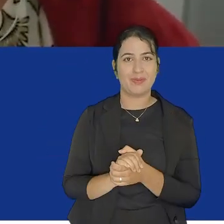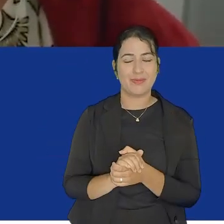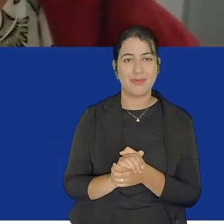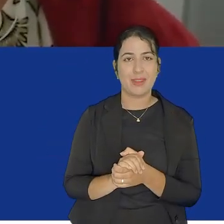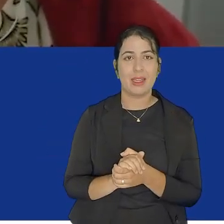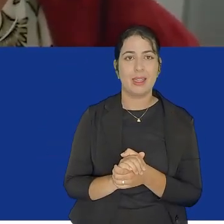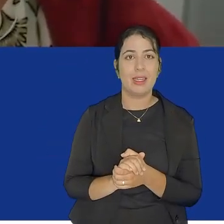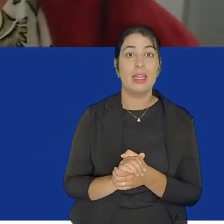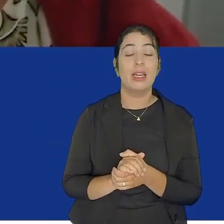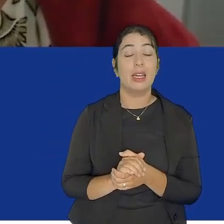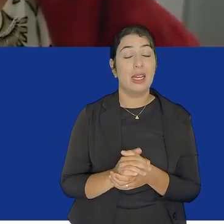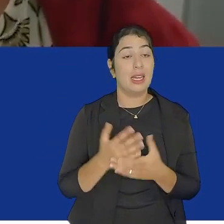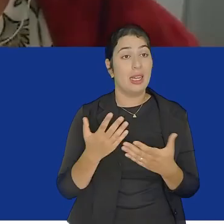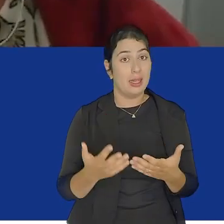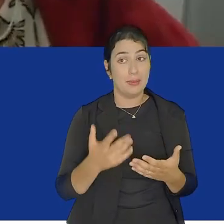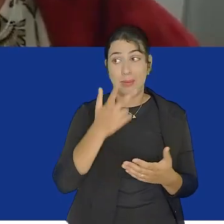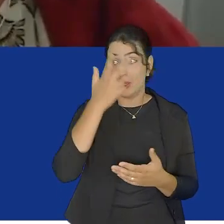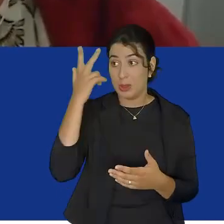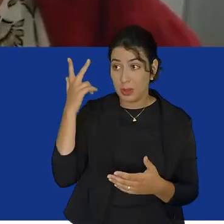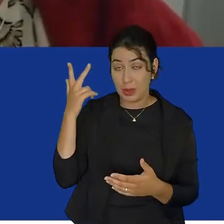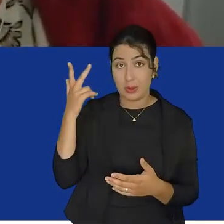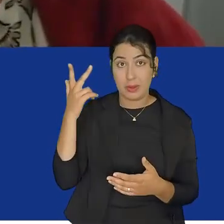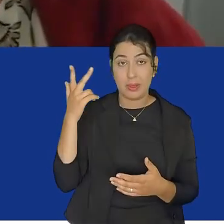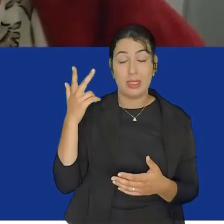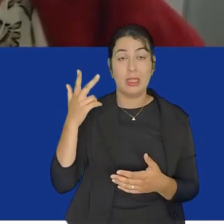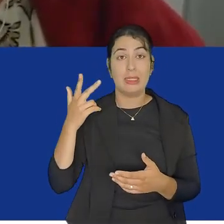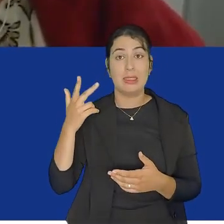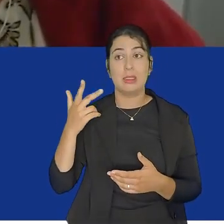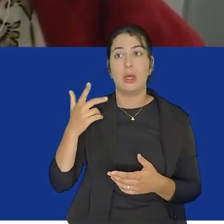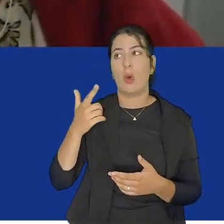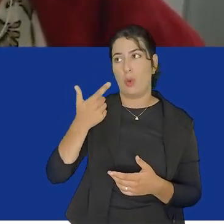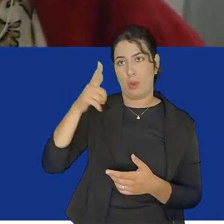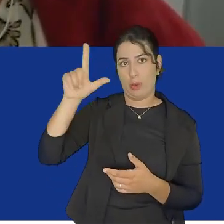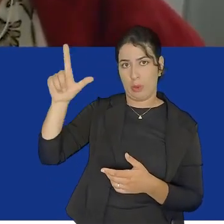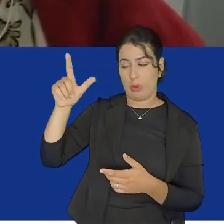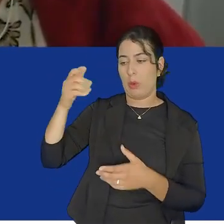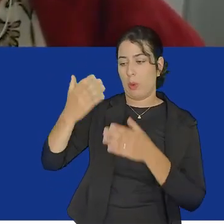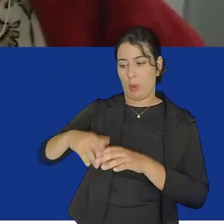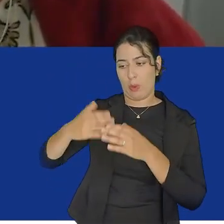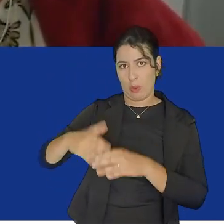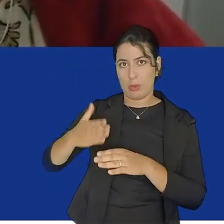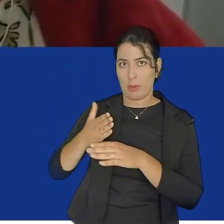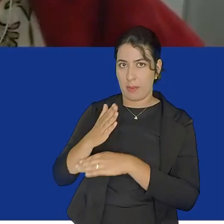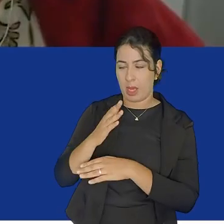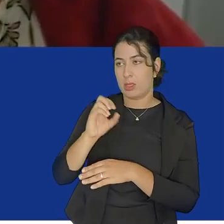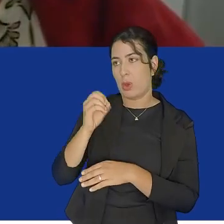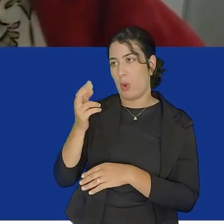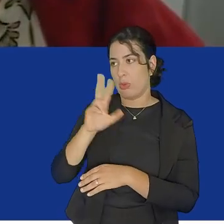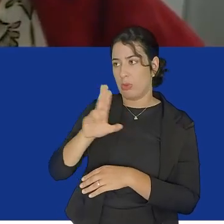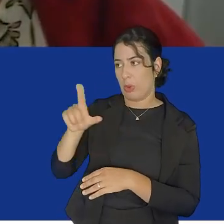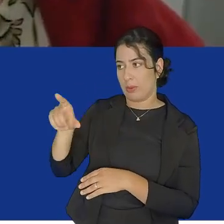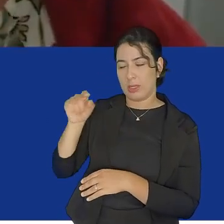Mas ainda aquelas que não vêm porque que vêm por concursos ou nomeadas, independente